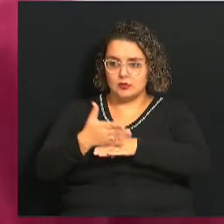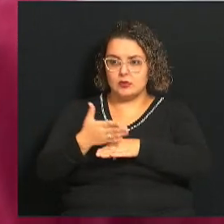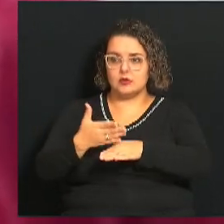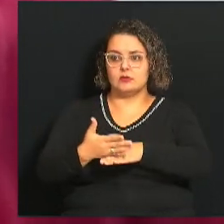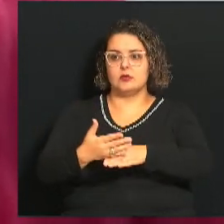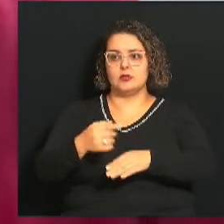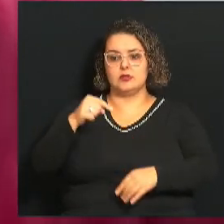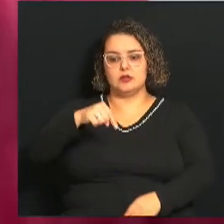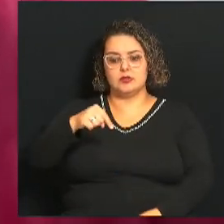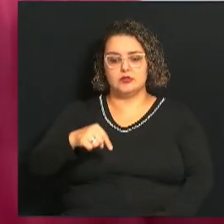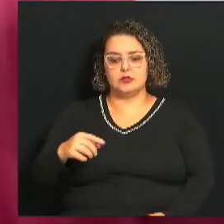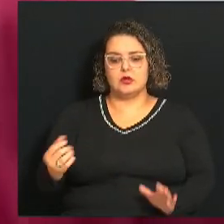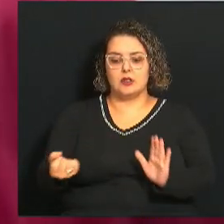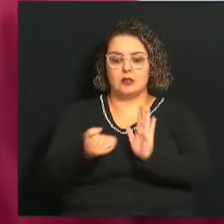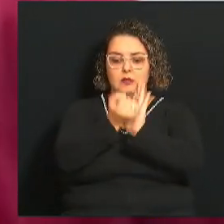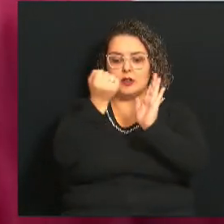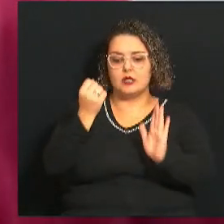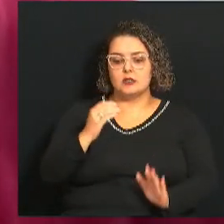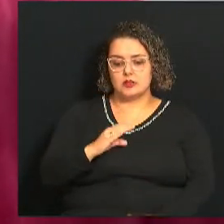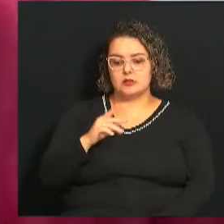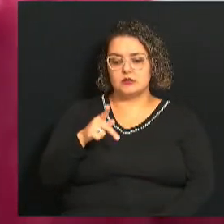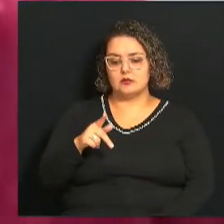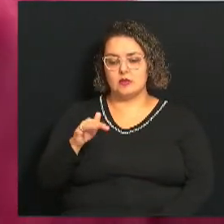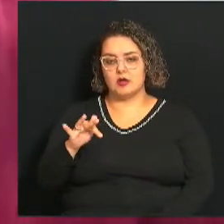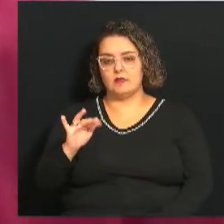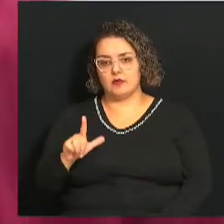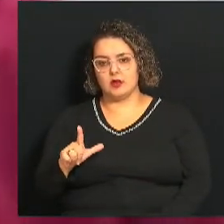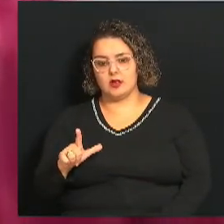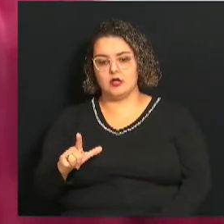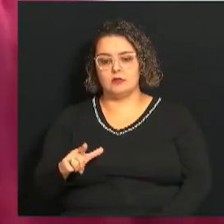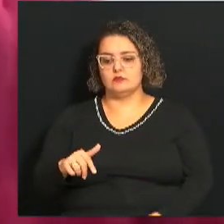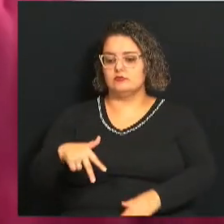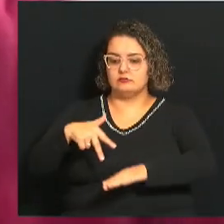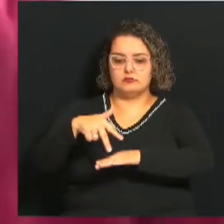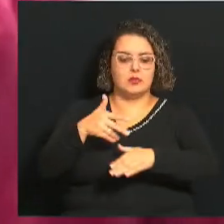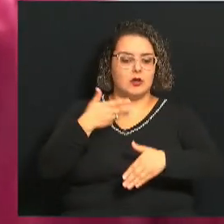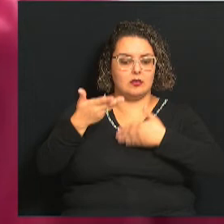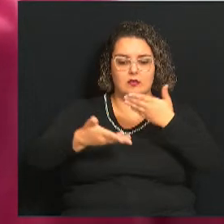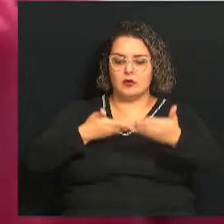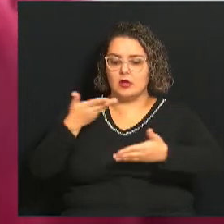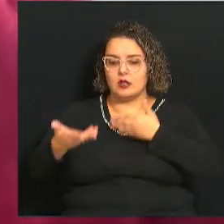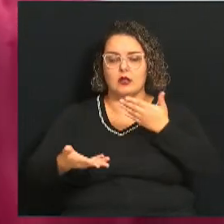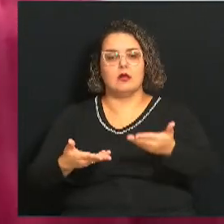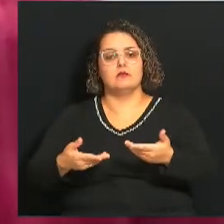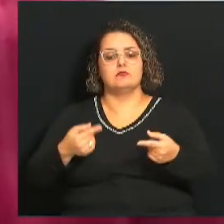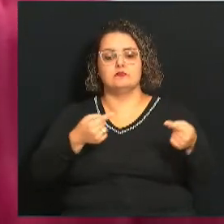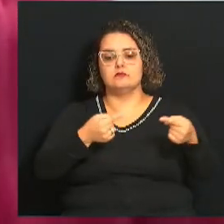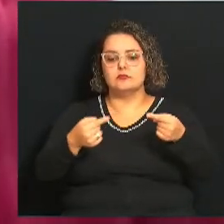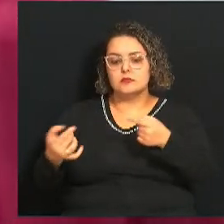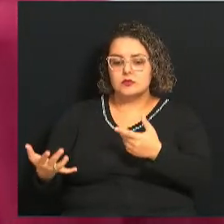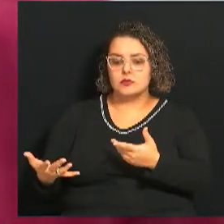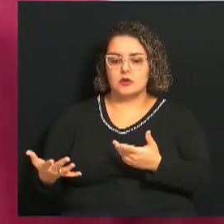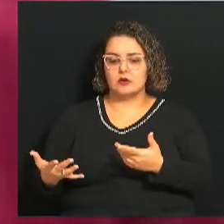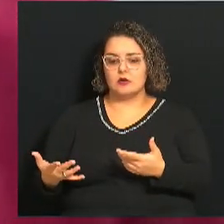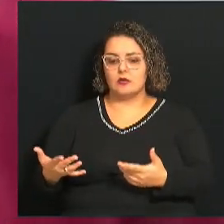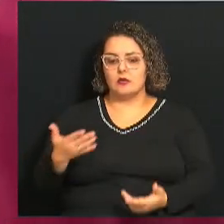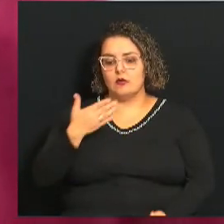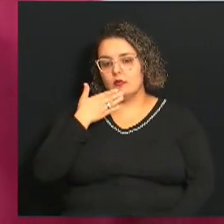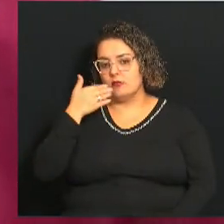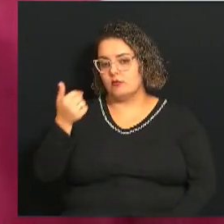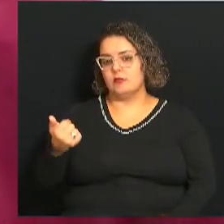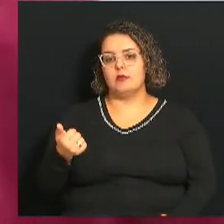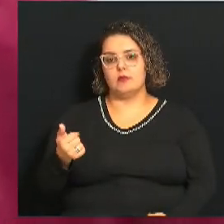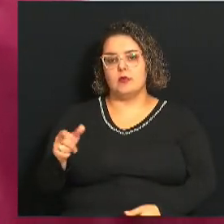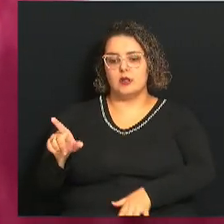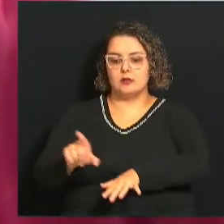da CPFL, estar à disposição, conversar a respeito e procurar sempre aí um melhor caminho para resolver